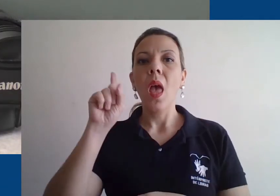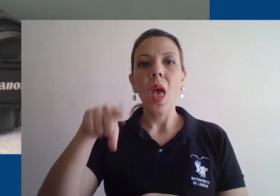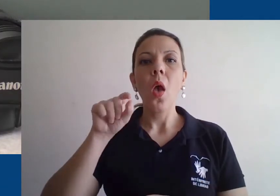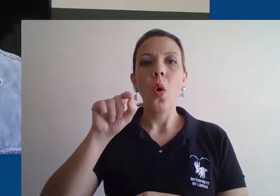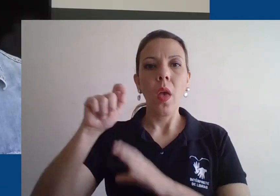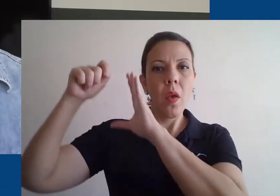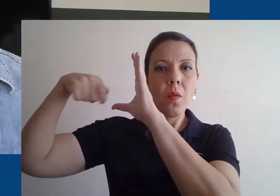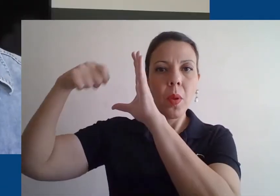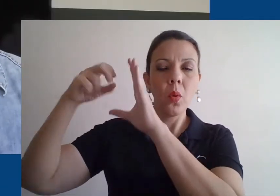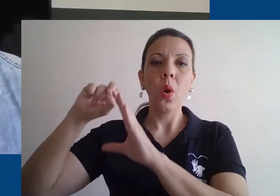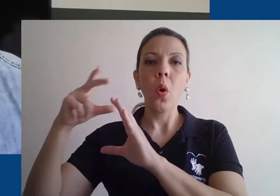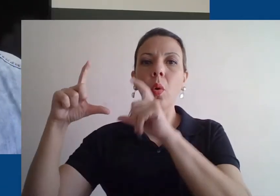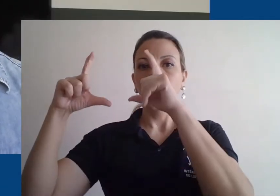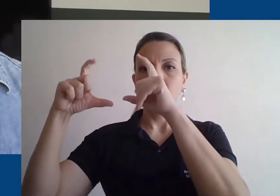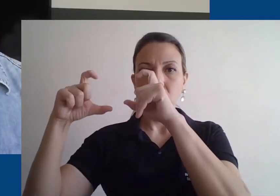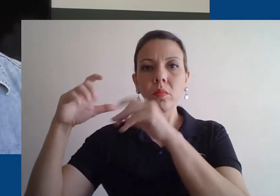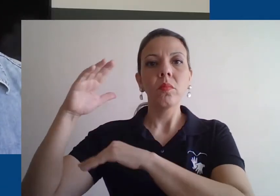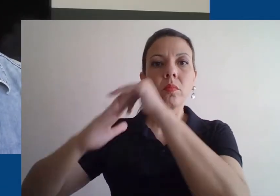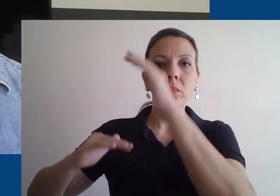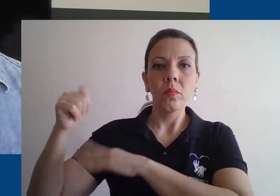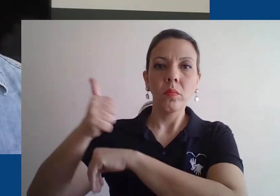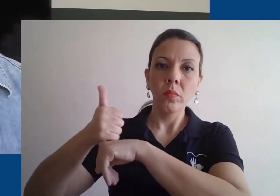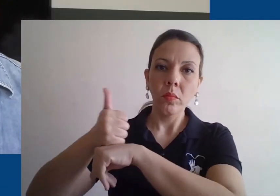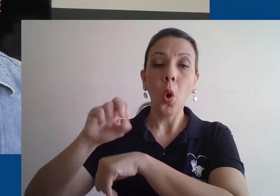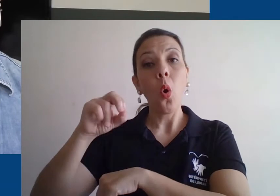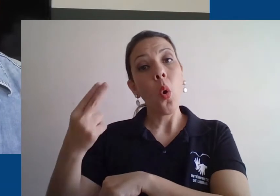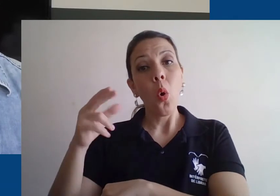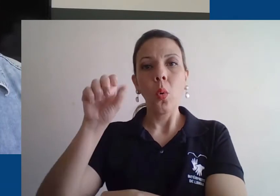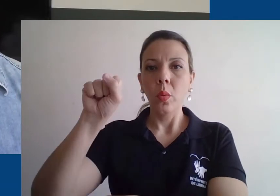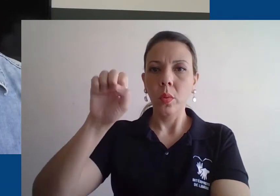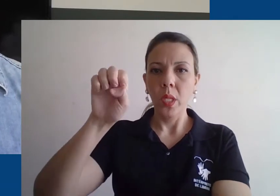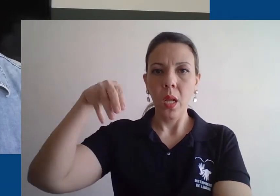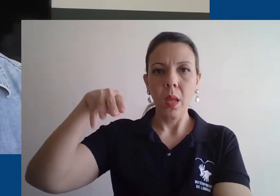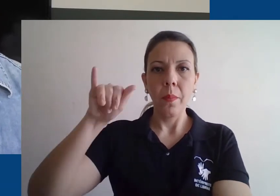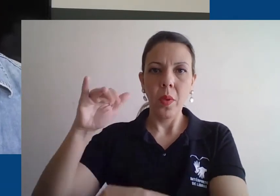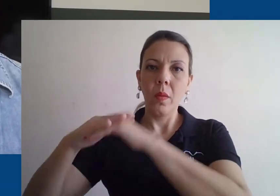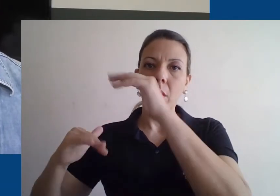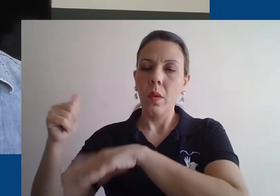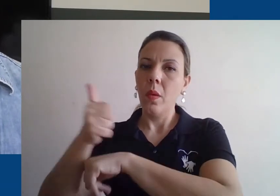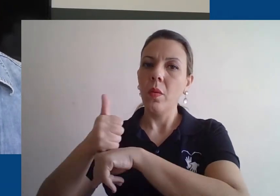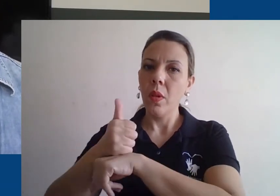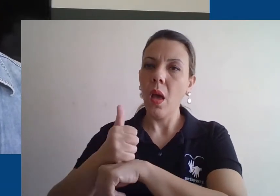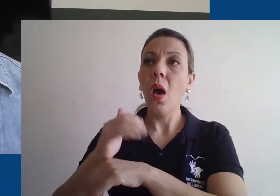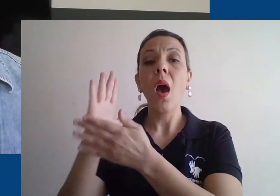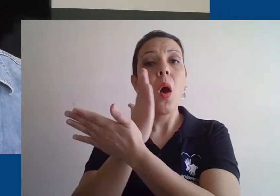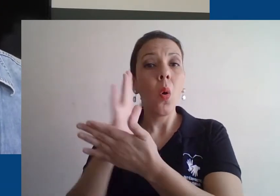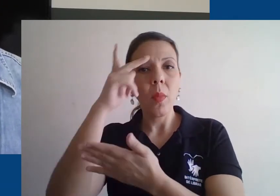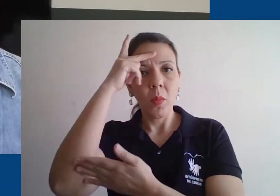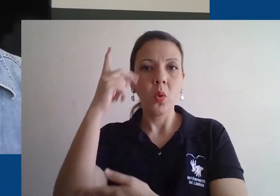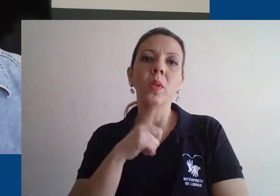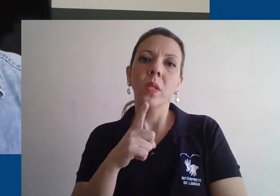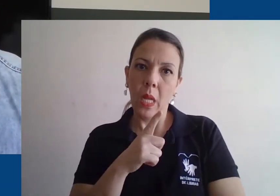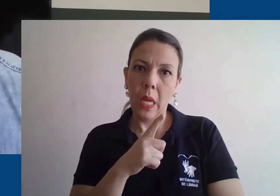digo câmera semi ou profissional. E eu sei que muitos não terão acesso a esse tipo de dispositivo, mas como eu sei que